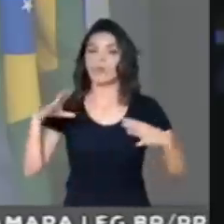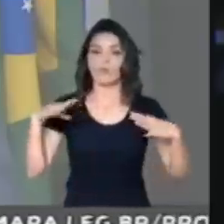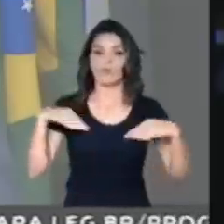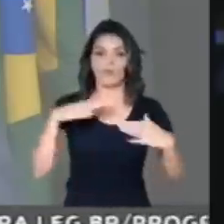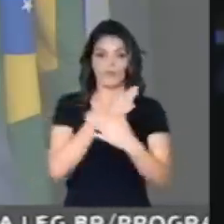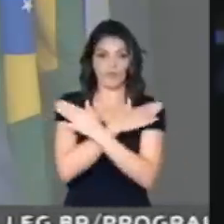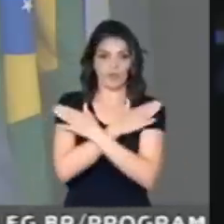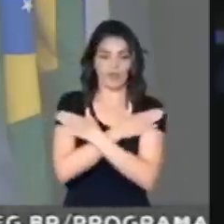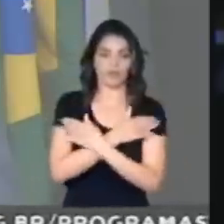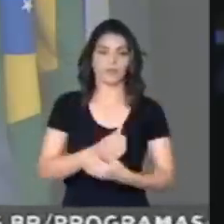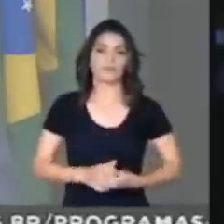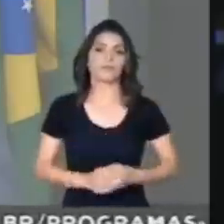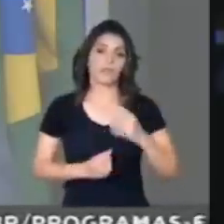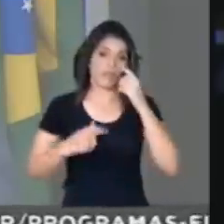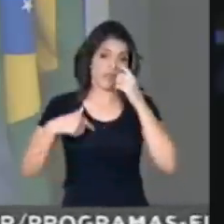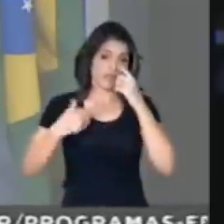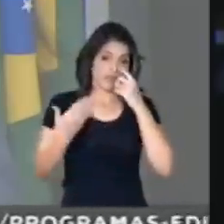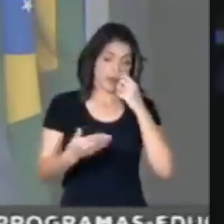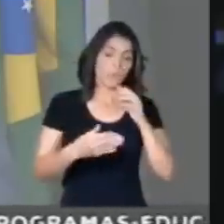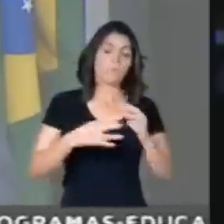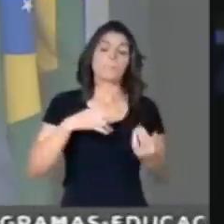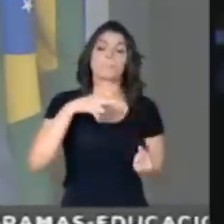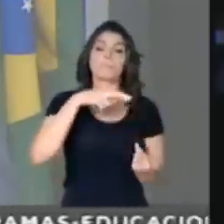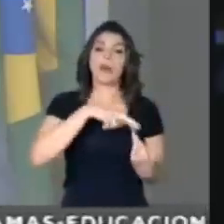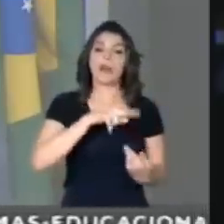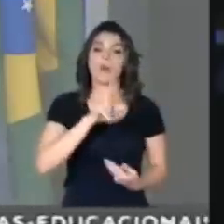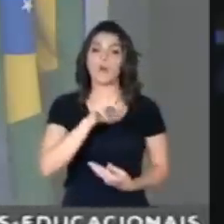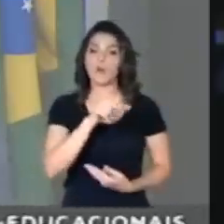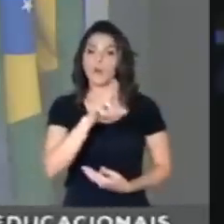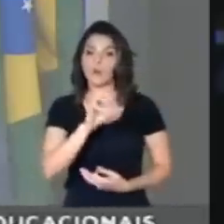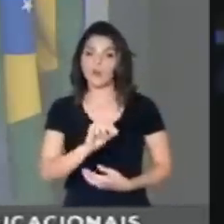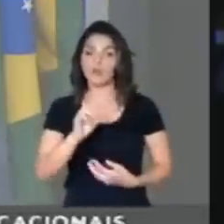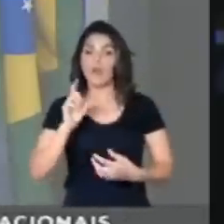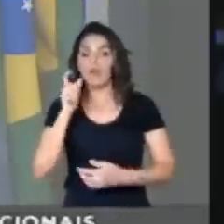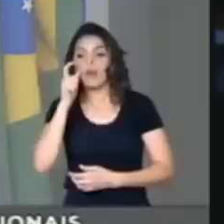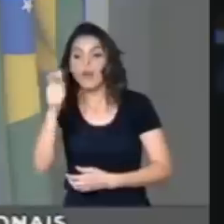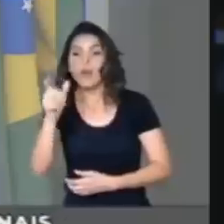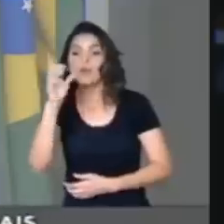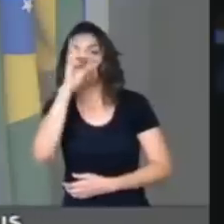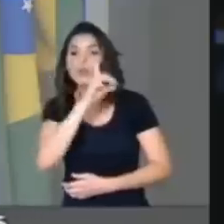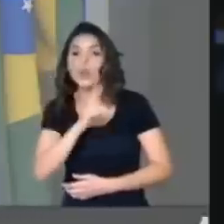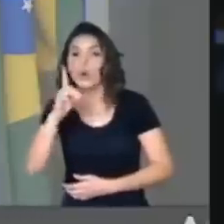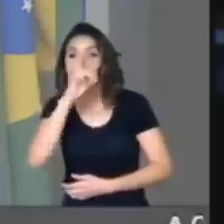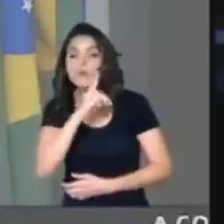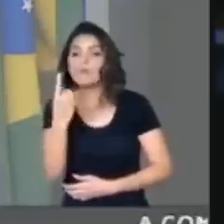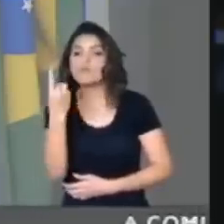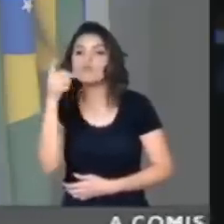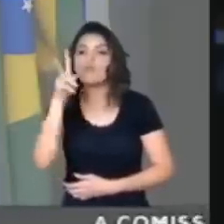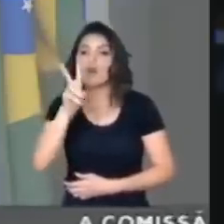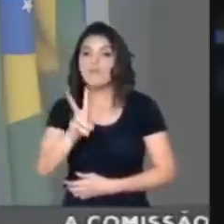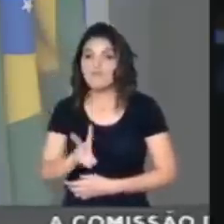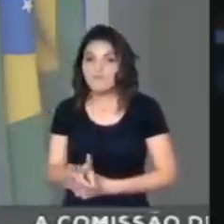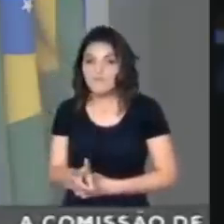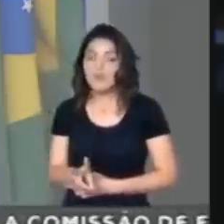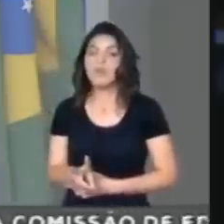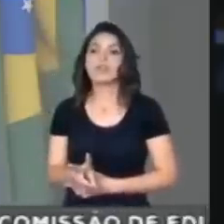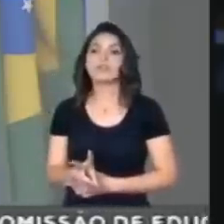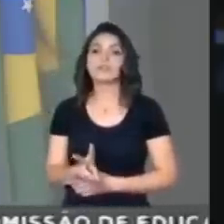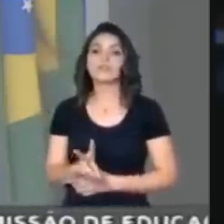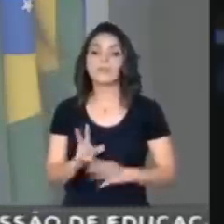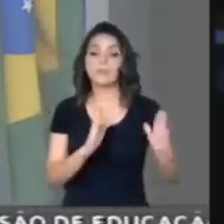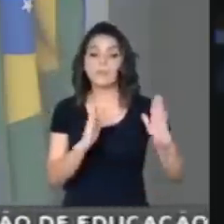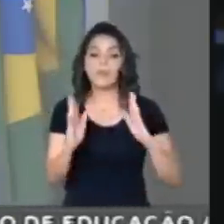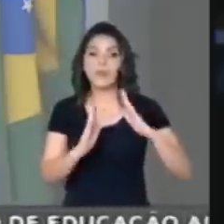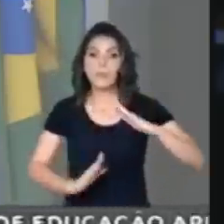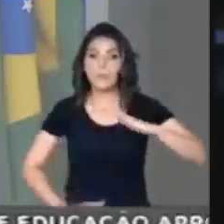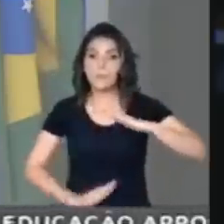repouso semanal remunerado deverá coincidir com o domingo pelo menos uma vez no período máximo